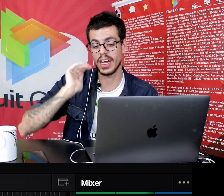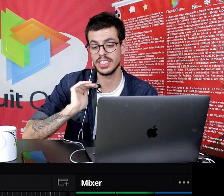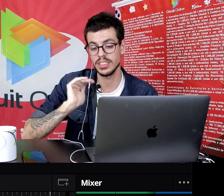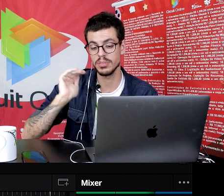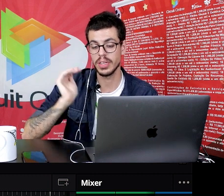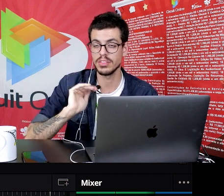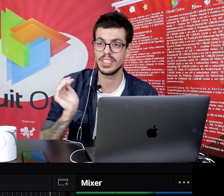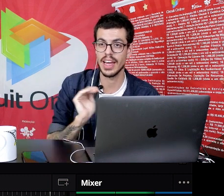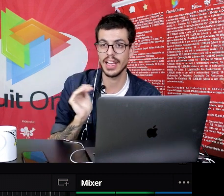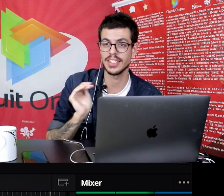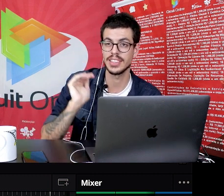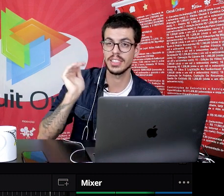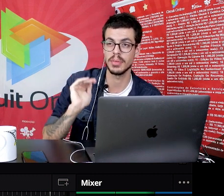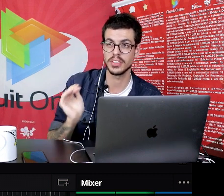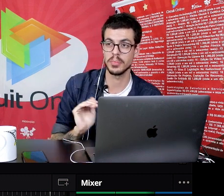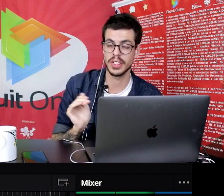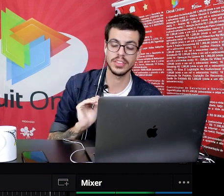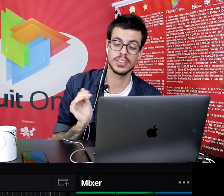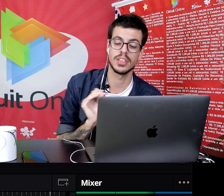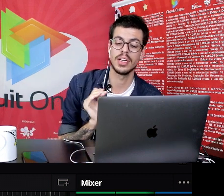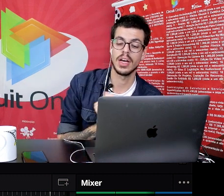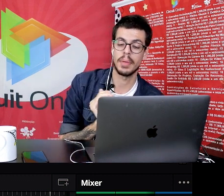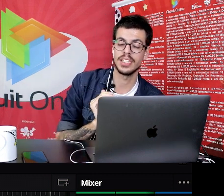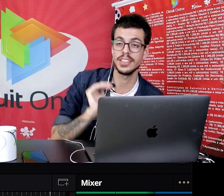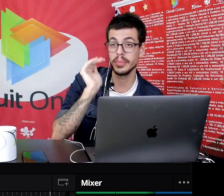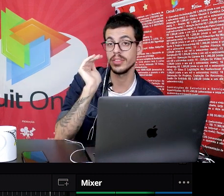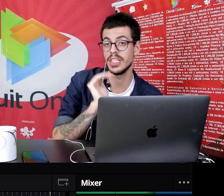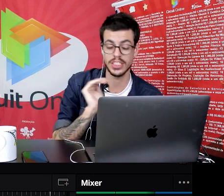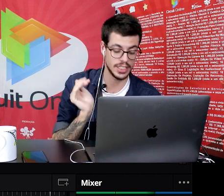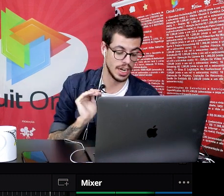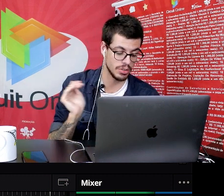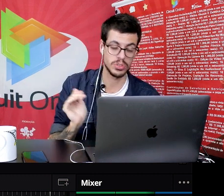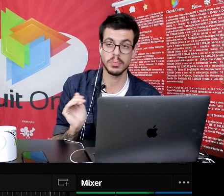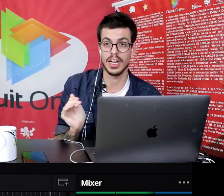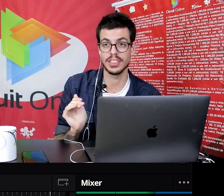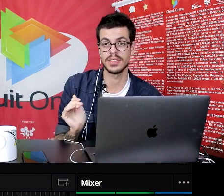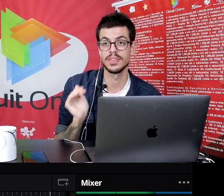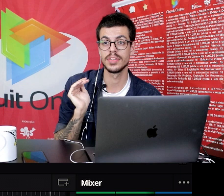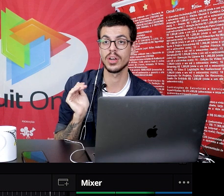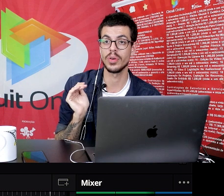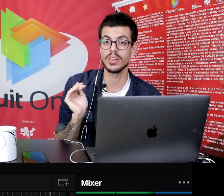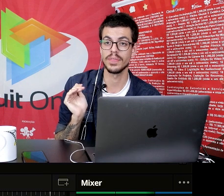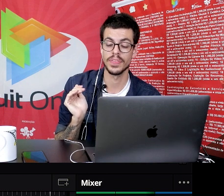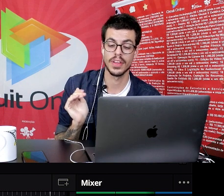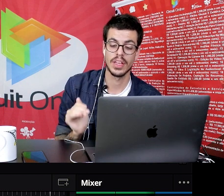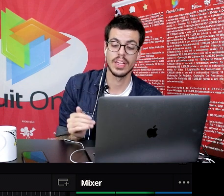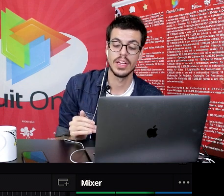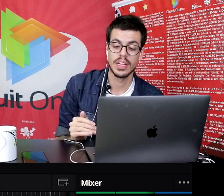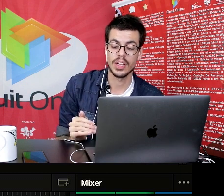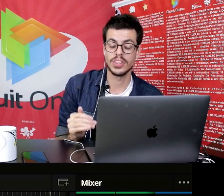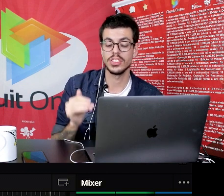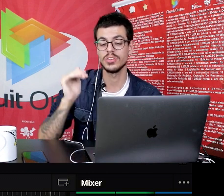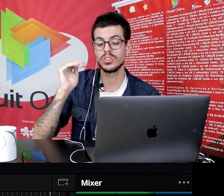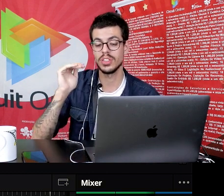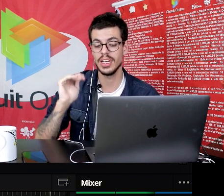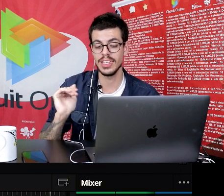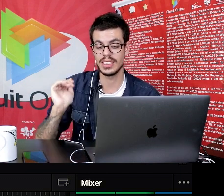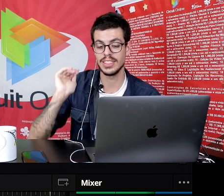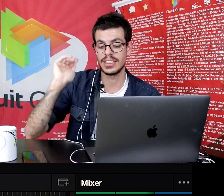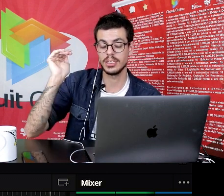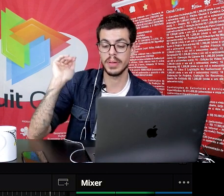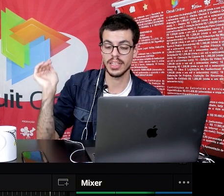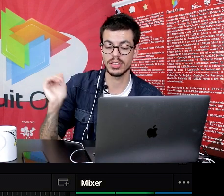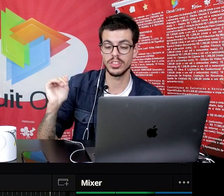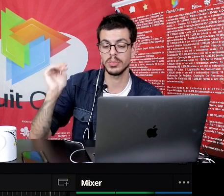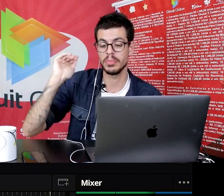ali a partir do menos 10, assim, mais ou menos. A partir de menos 10 já está alto demais. Tranquilo? Então, a gente funciona ali